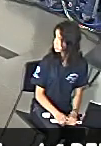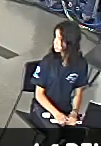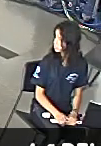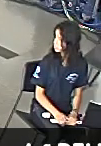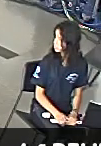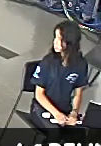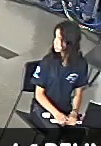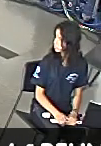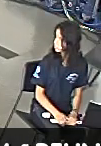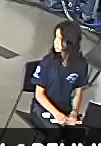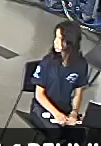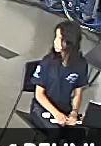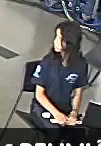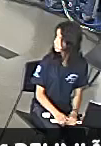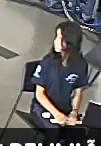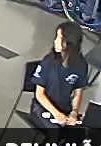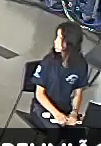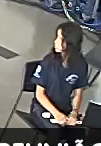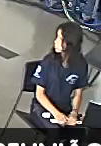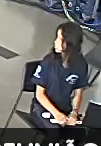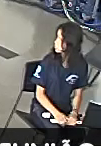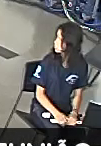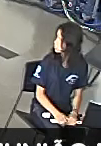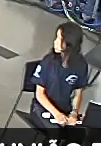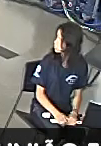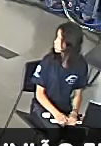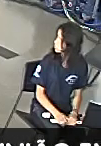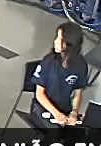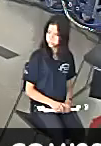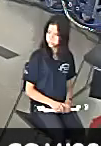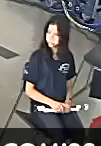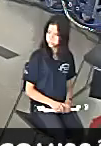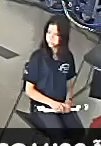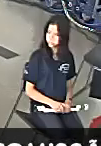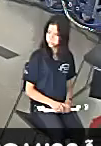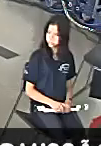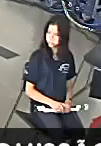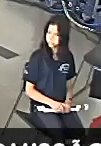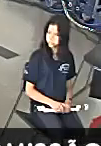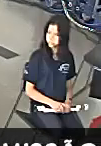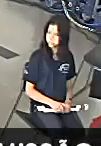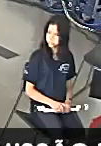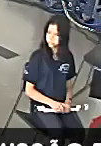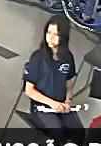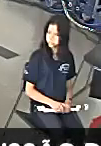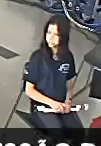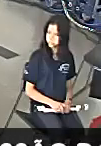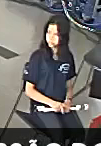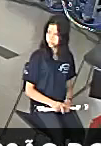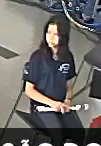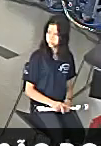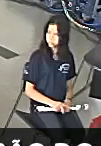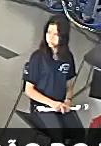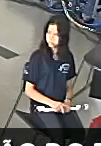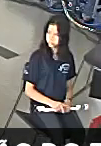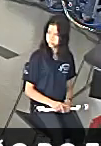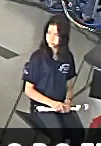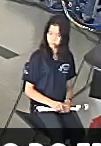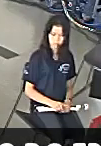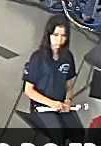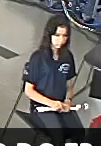subscrição. Está suspensa a reunião. E a proceder à entrega dos diplomas referentes aos votos